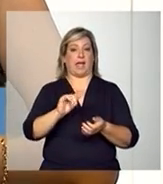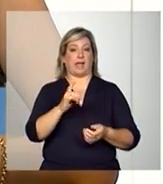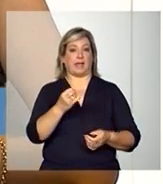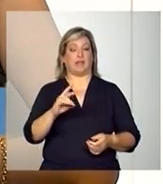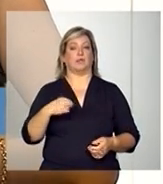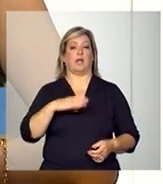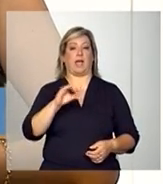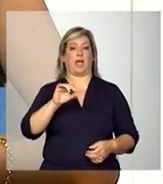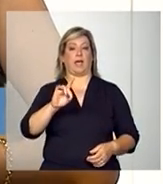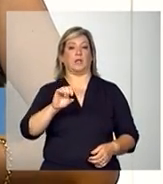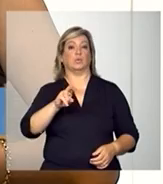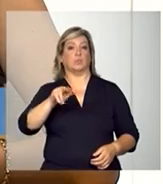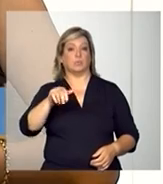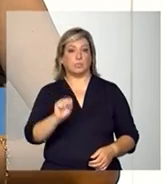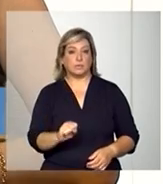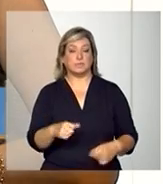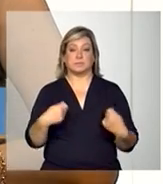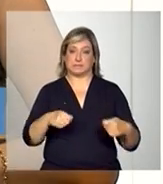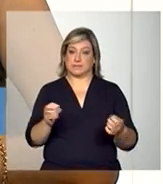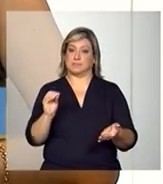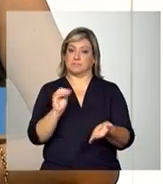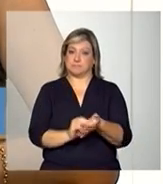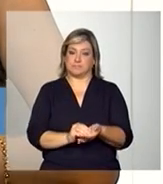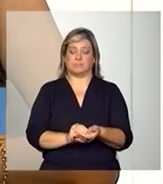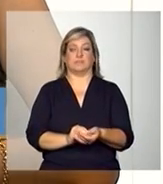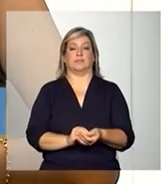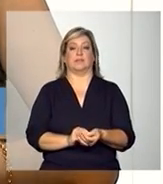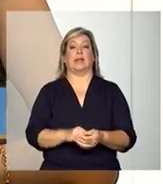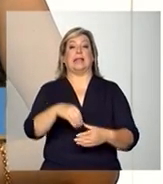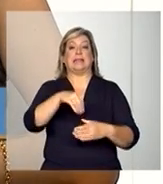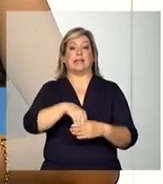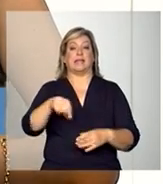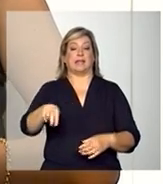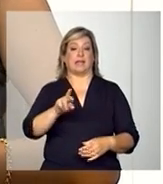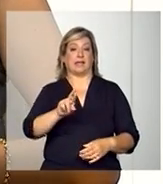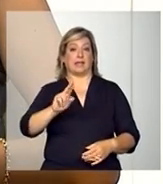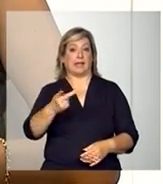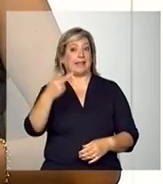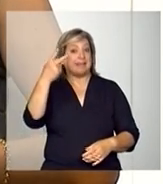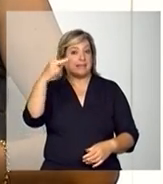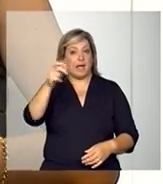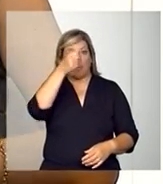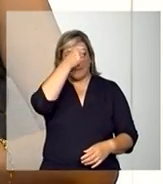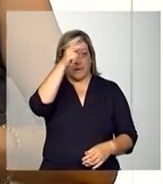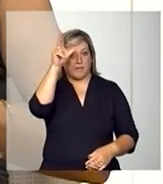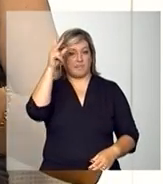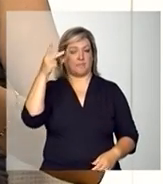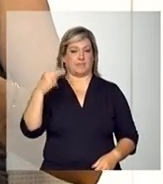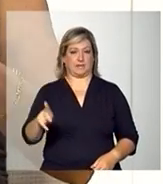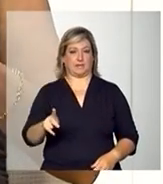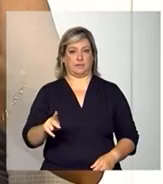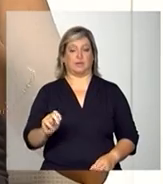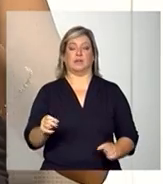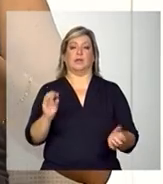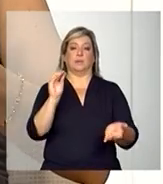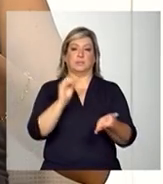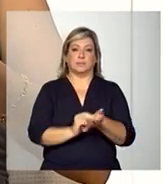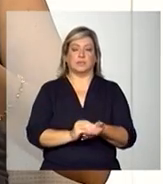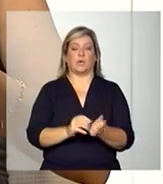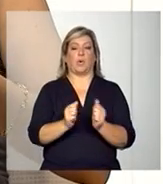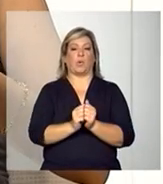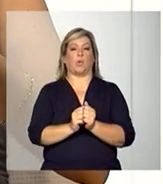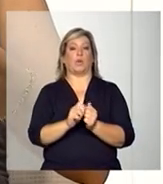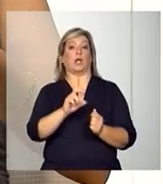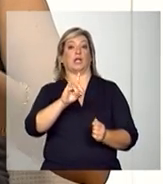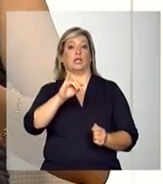eles tem que estar cadastrado no C suas lá no recursos humanos da prefeitura tá então ele cadastrado com a data de